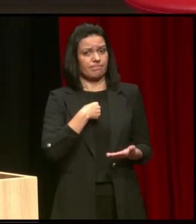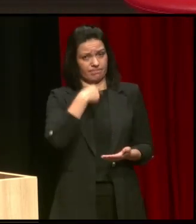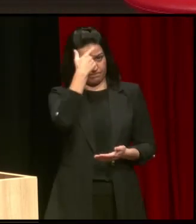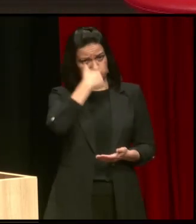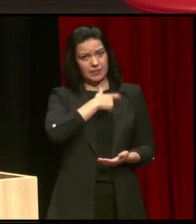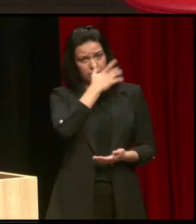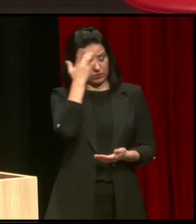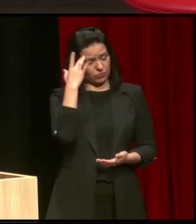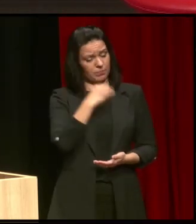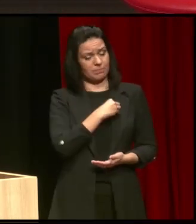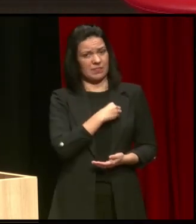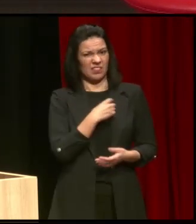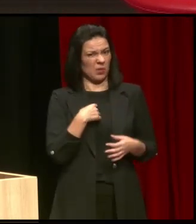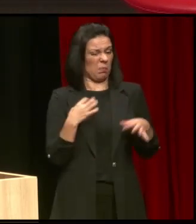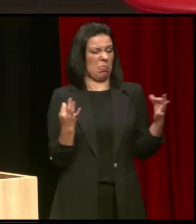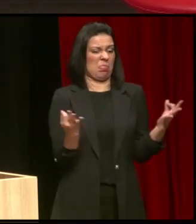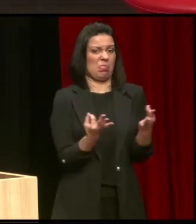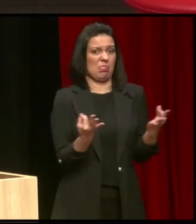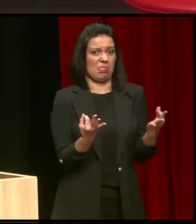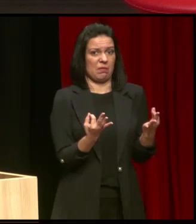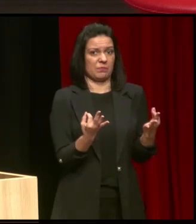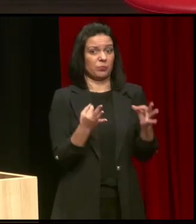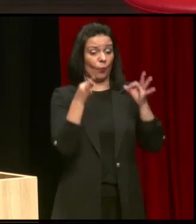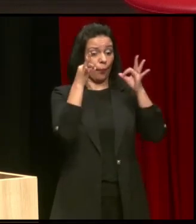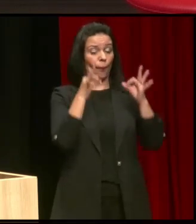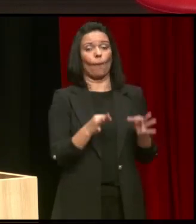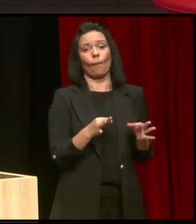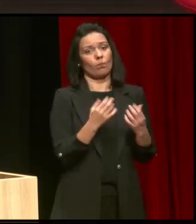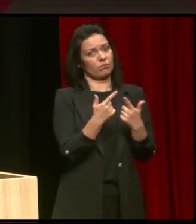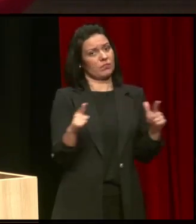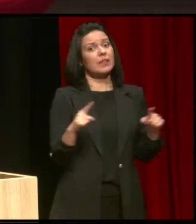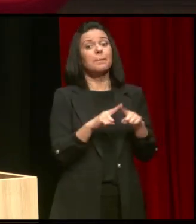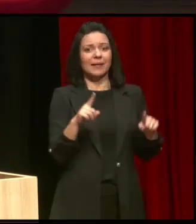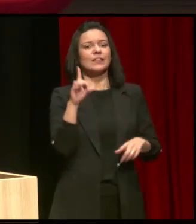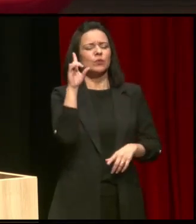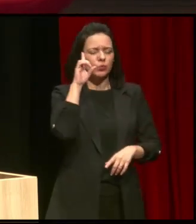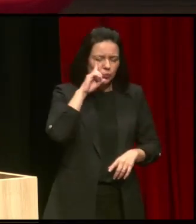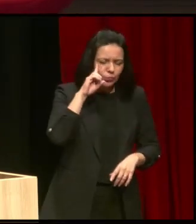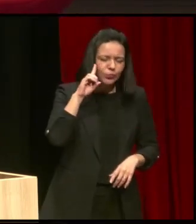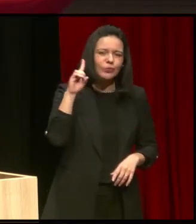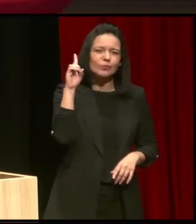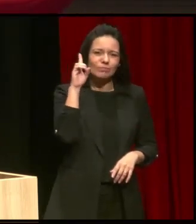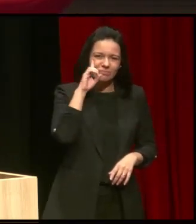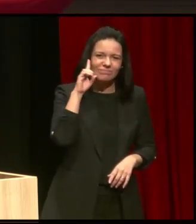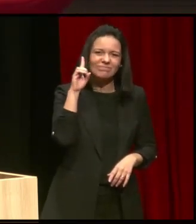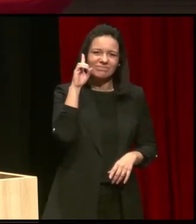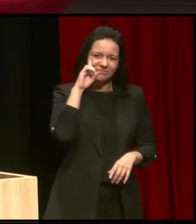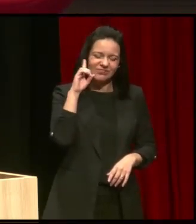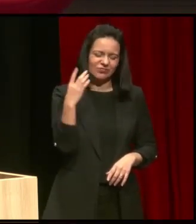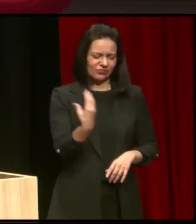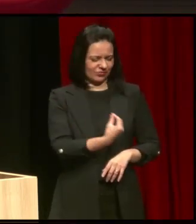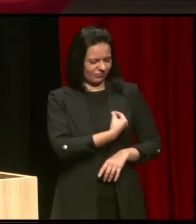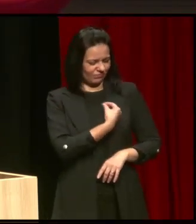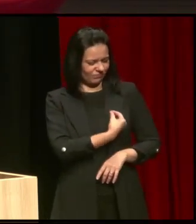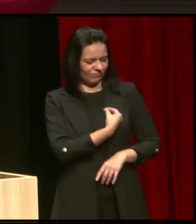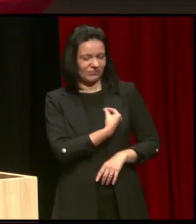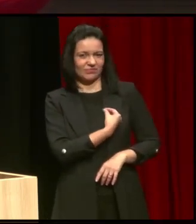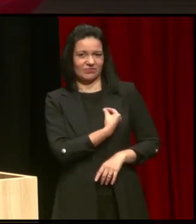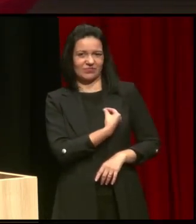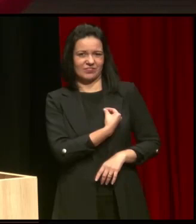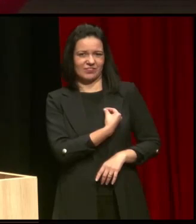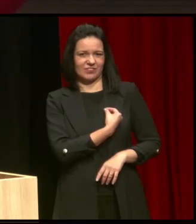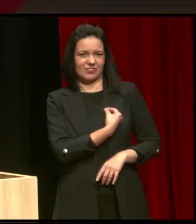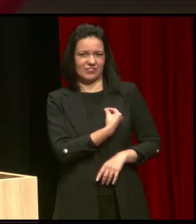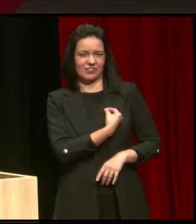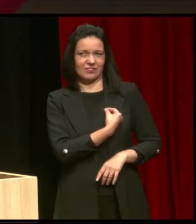perfeito. E você sabe o que significa isso, né? É uma luta diária. Mas nós temos que aperfeiçoar os nossos irmãos e irmãs na fé, para que eles